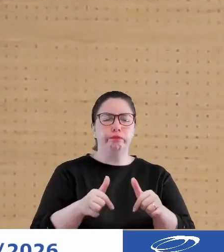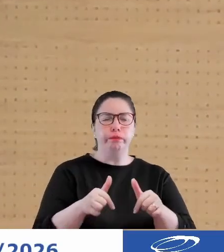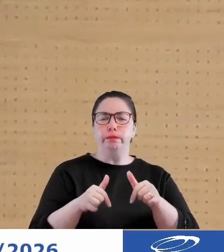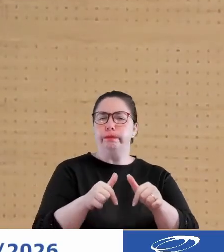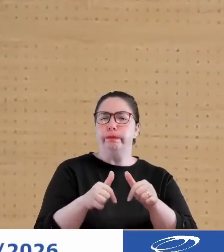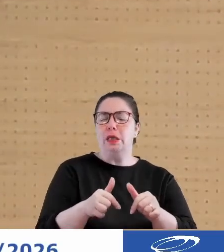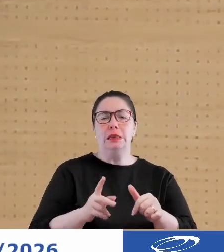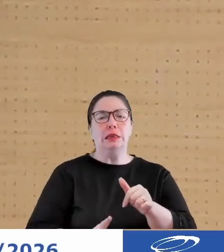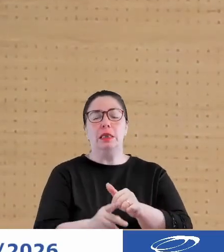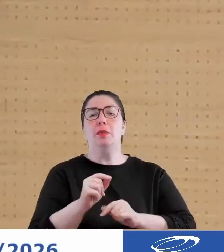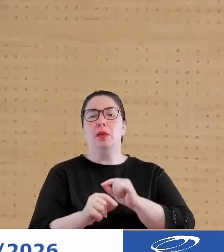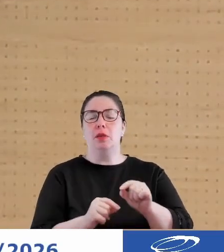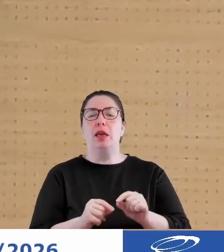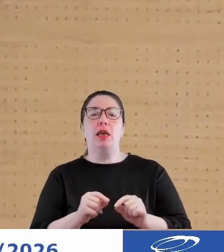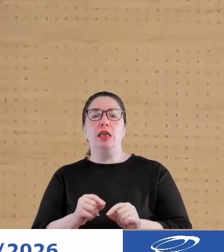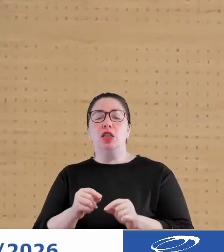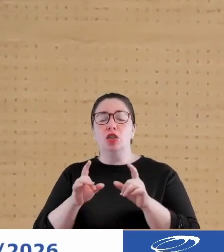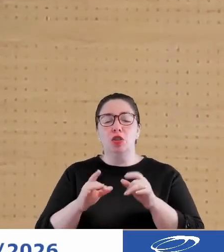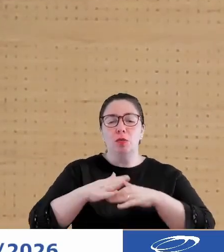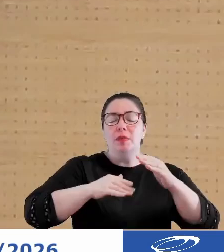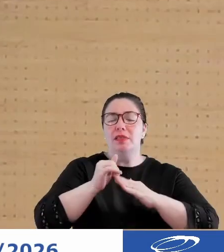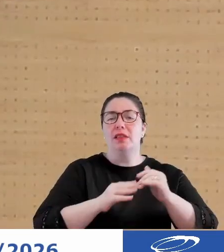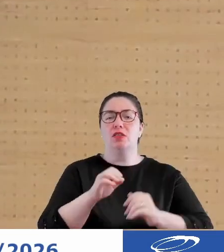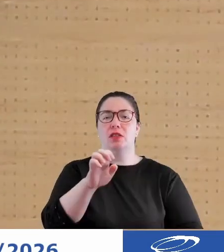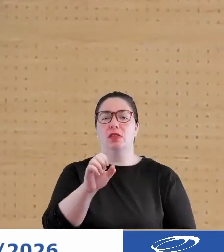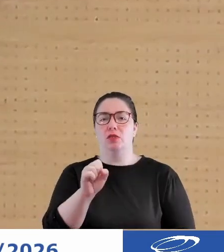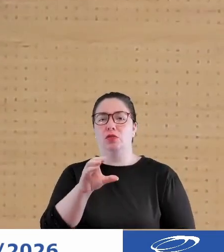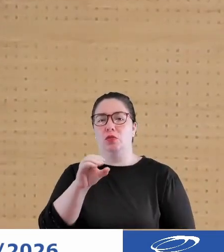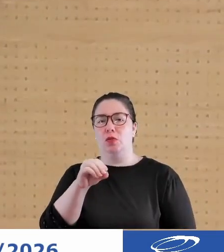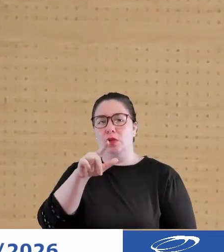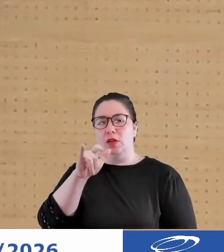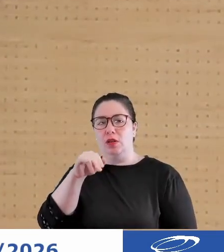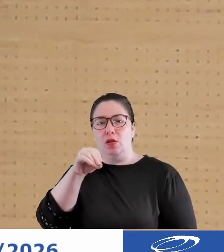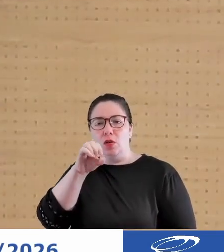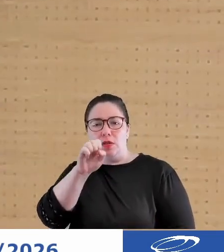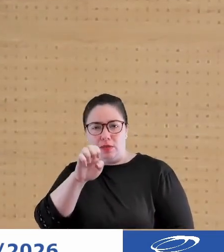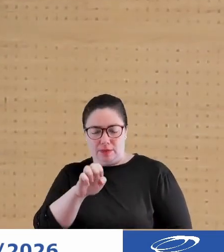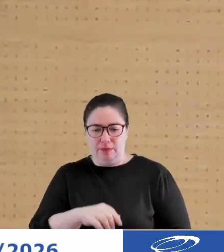em Escoliose e é o atual Research Officer da